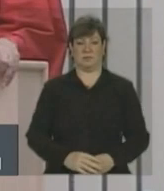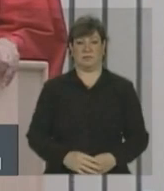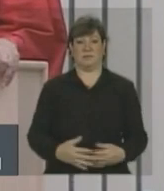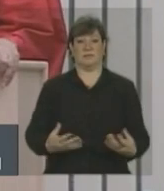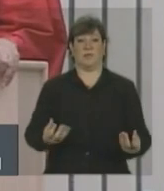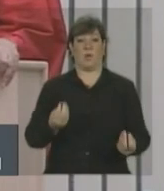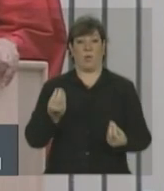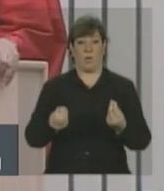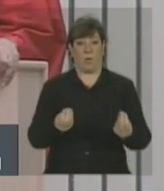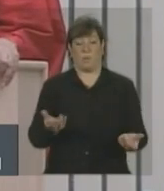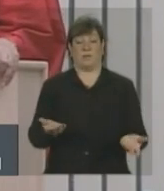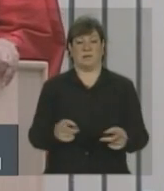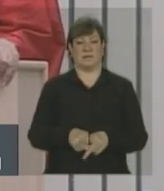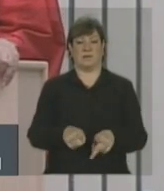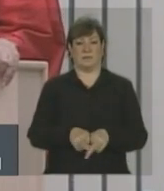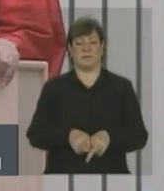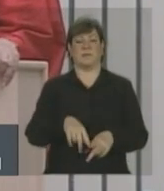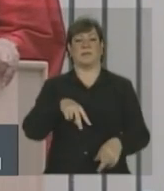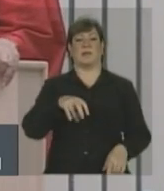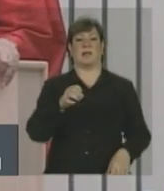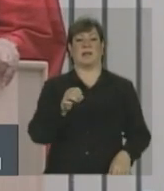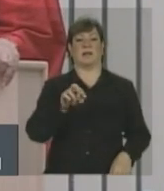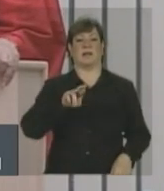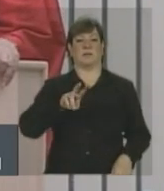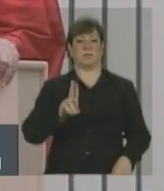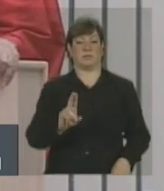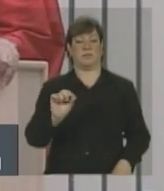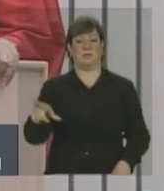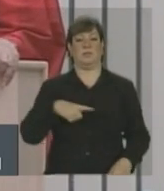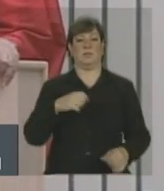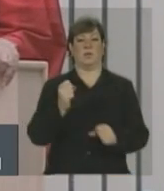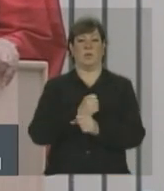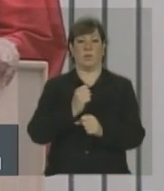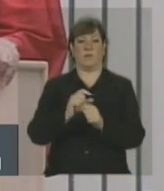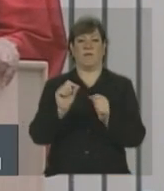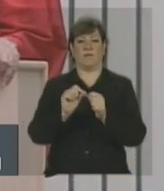esquecer igualmente a figura de Nehru, o construtor da